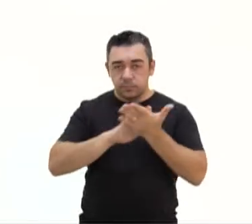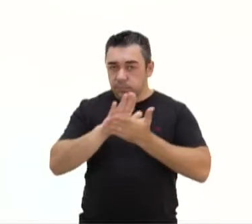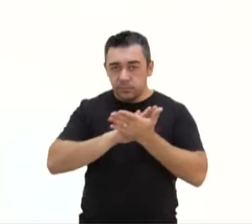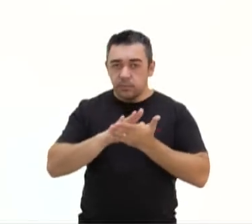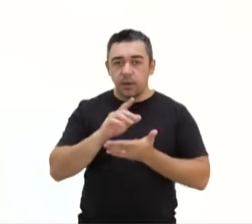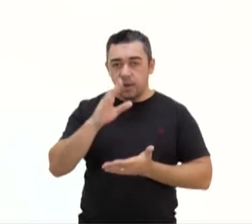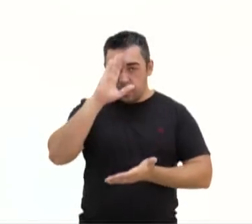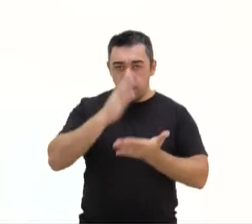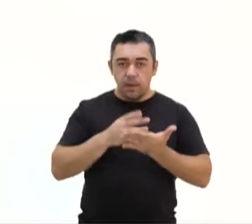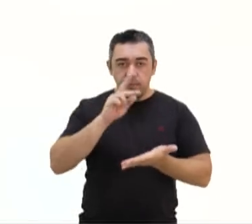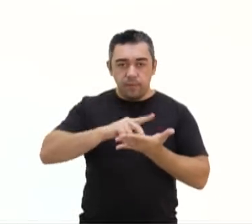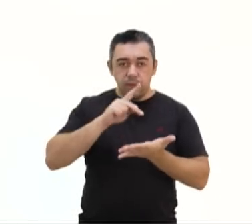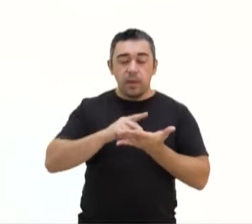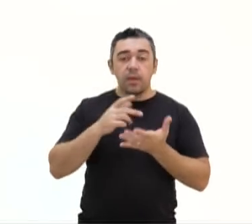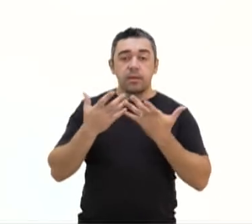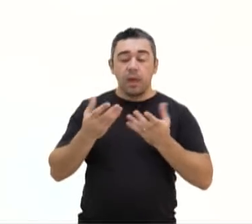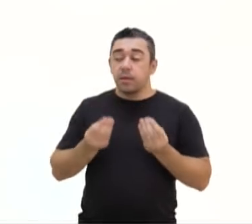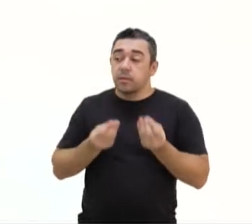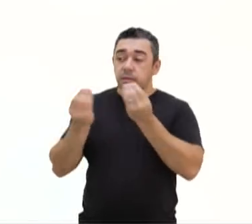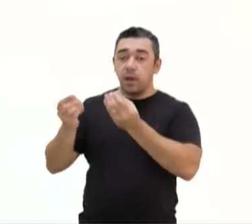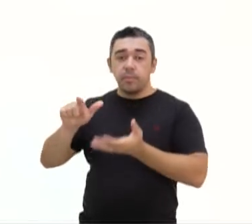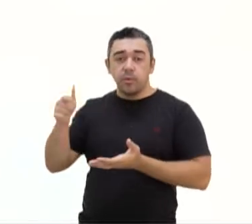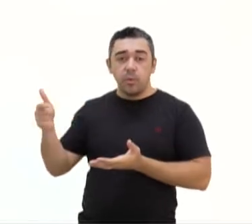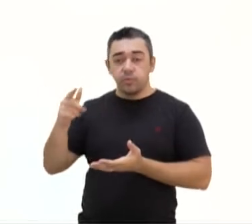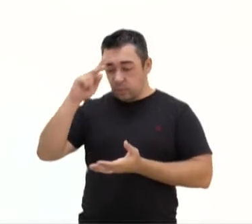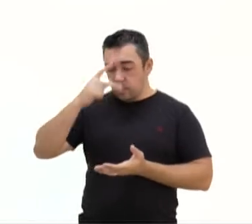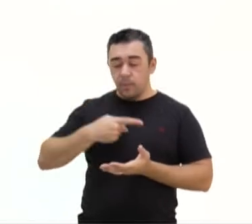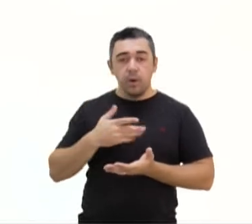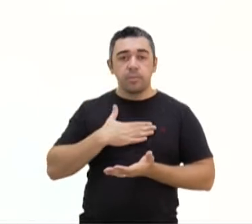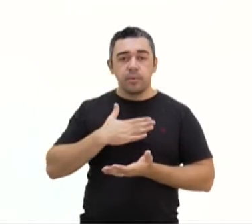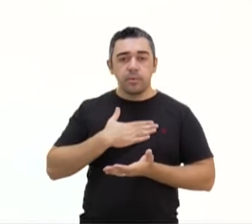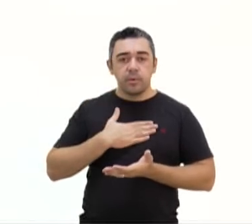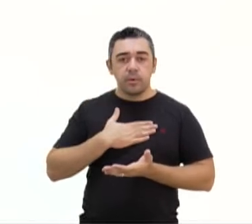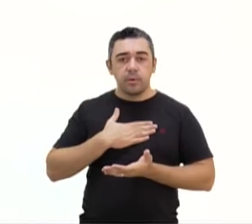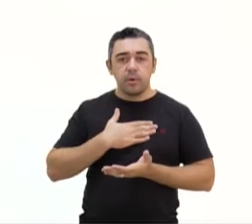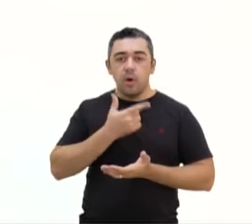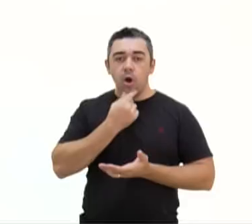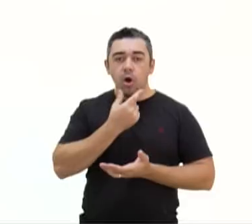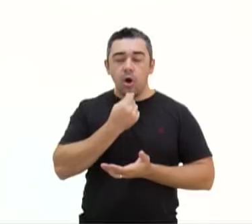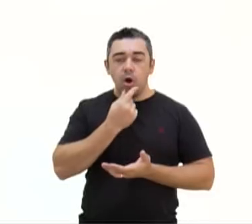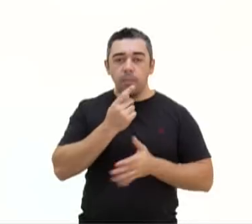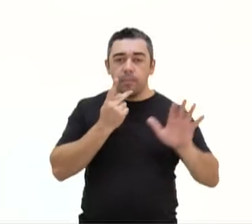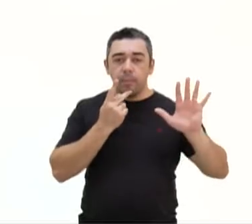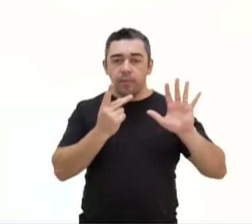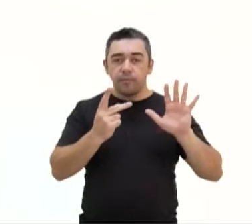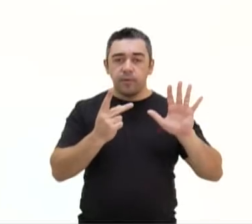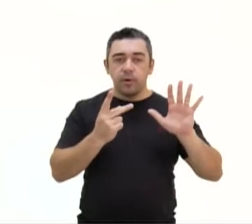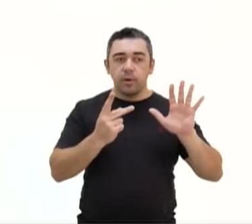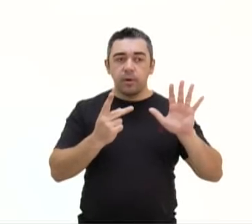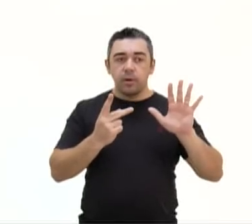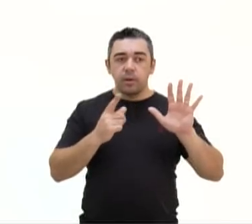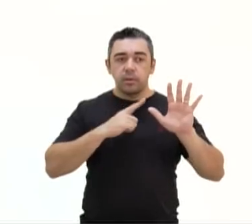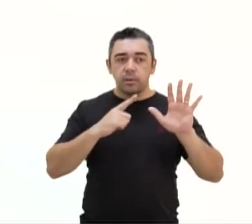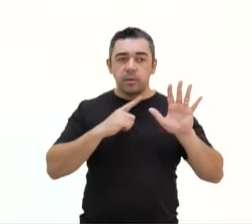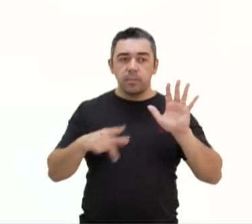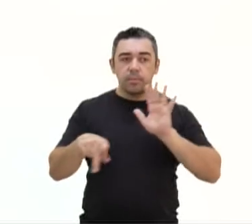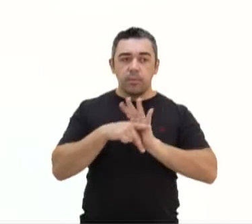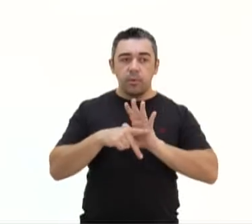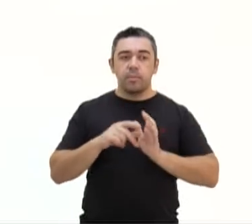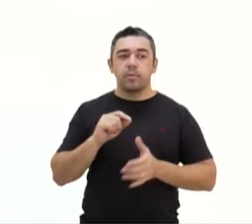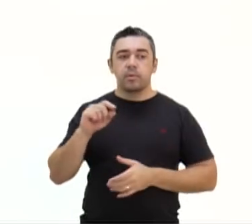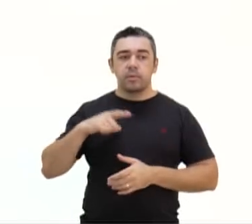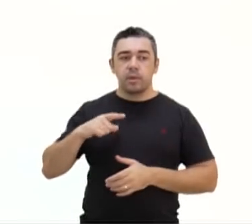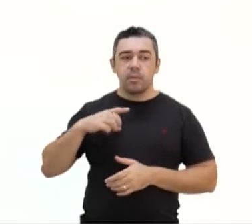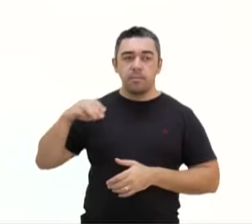verdadeiramente até que deseje aos outros o que deseja para si mesmo. Profeta Muhammad, Mahoma ha dito, quer dizer,